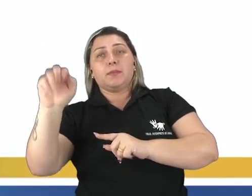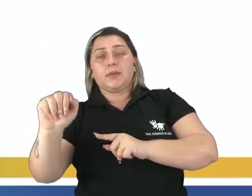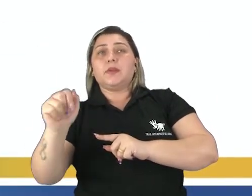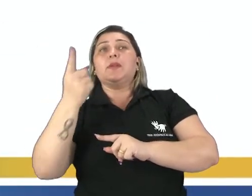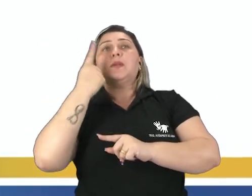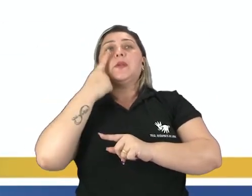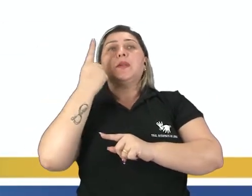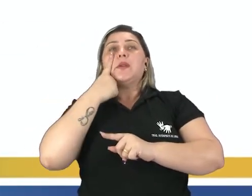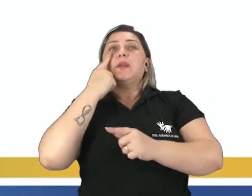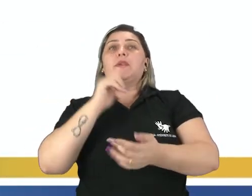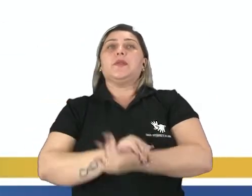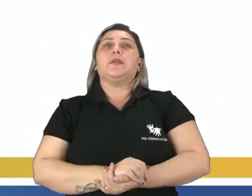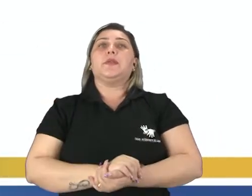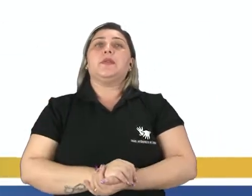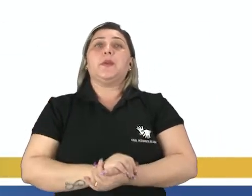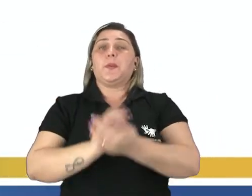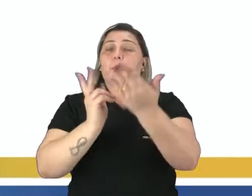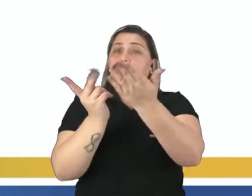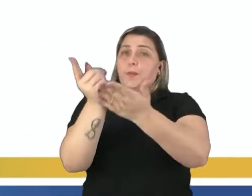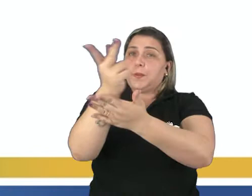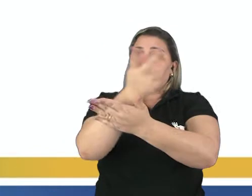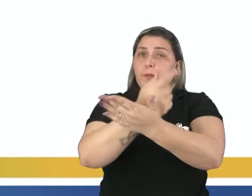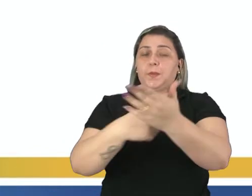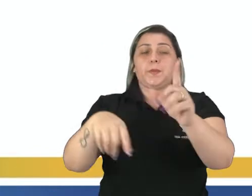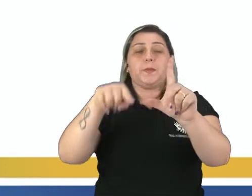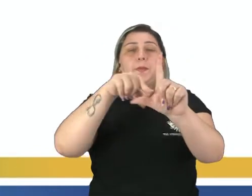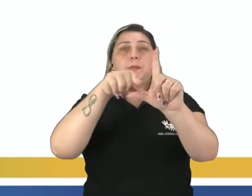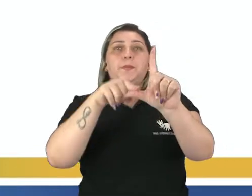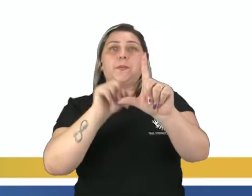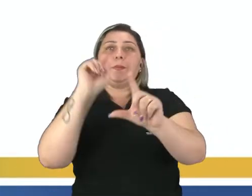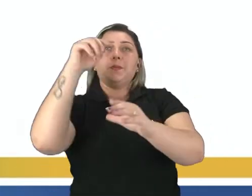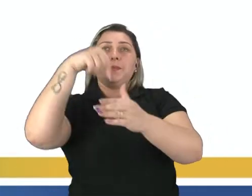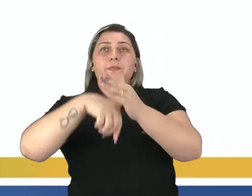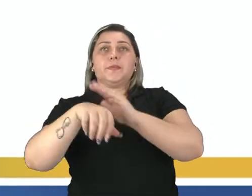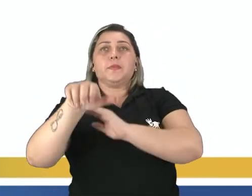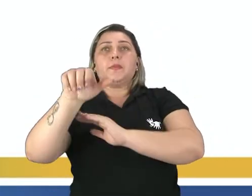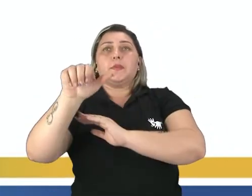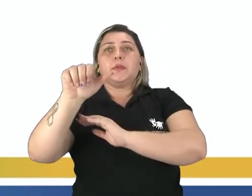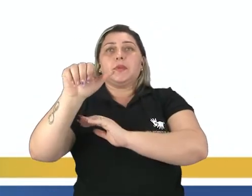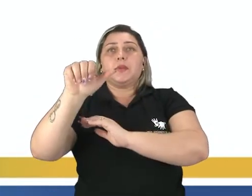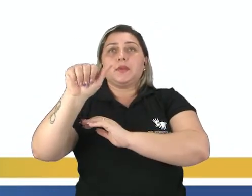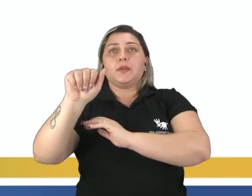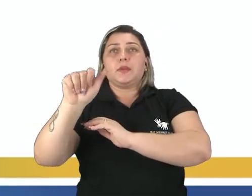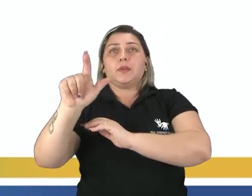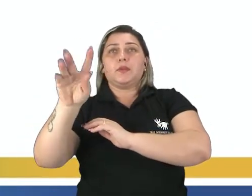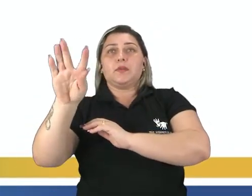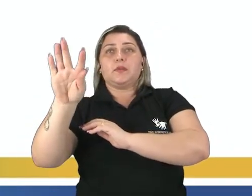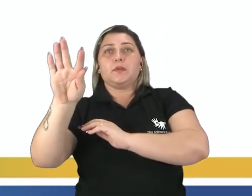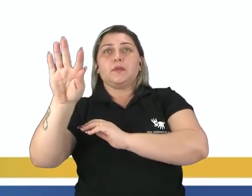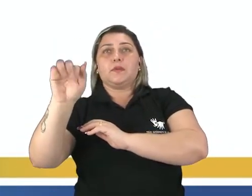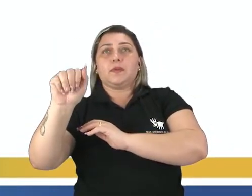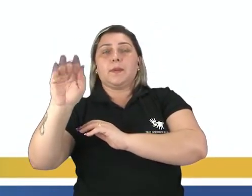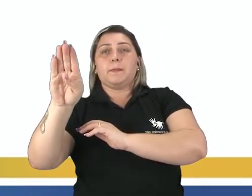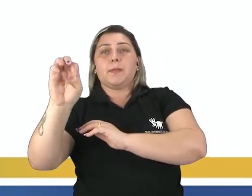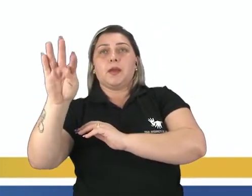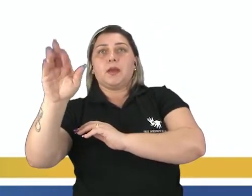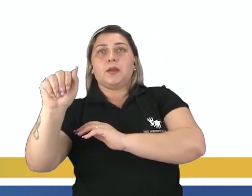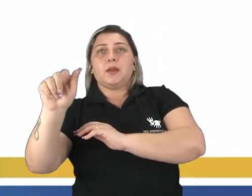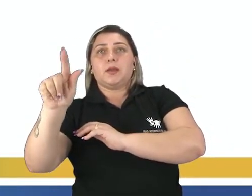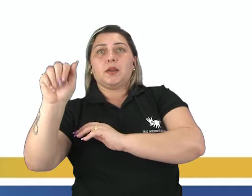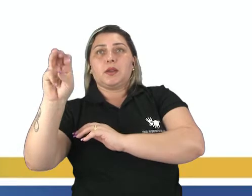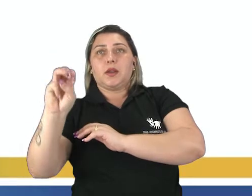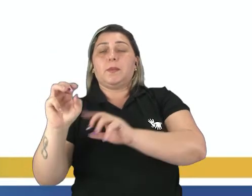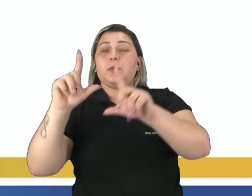Vamos colocar sobre esse desenho os ângulos internos alfa, beta e gama do triângulo e